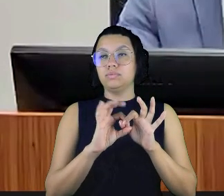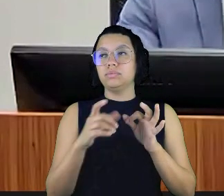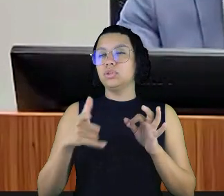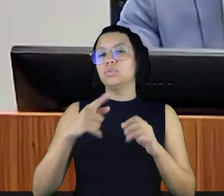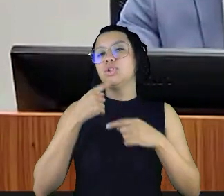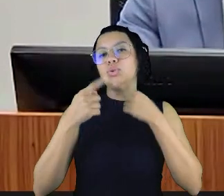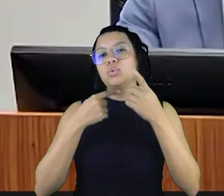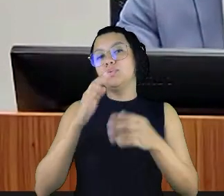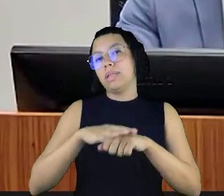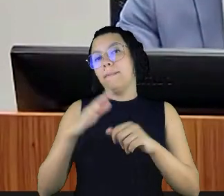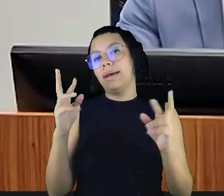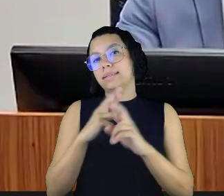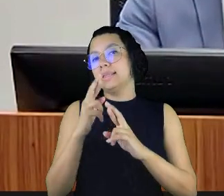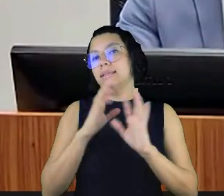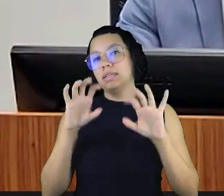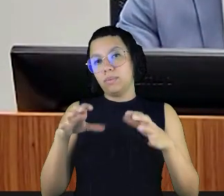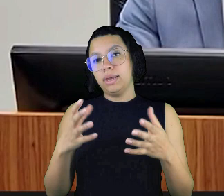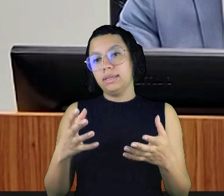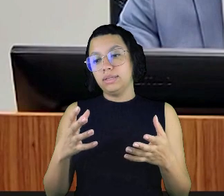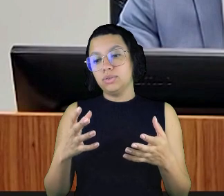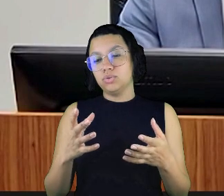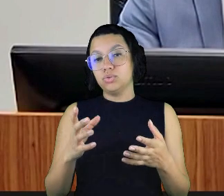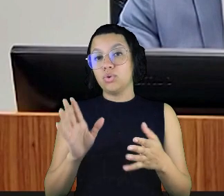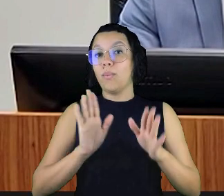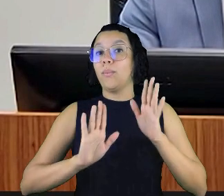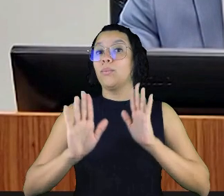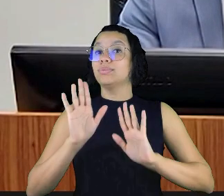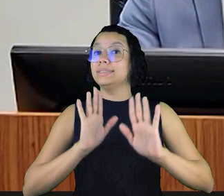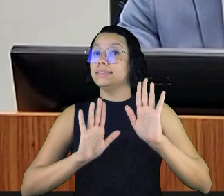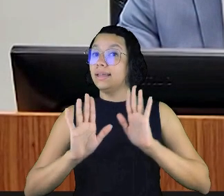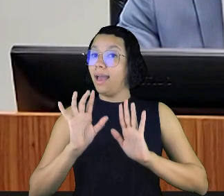apenas com a prescrição.